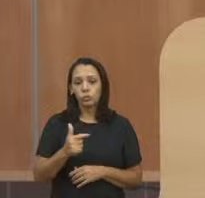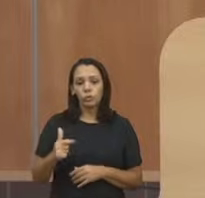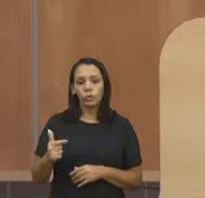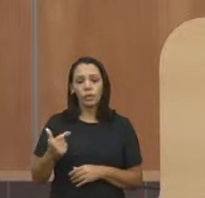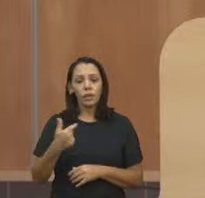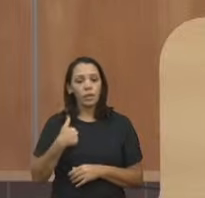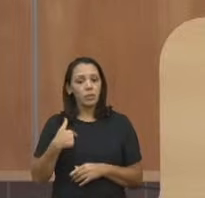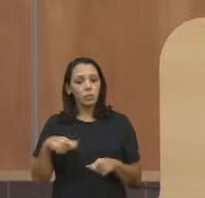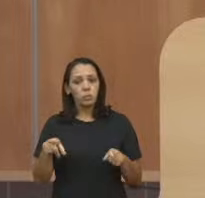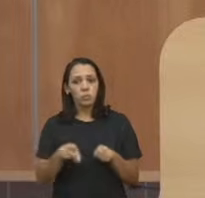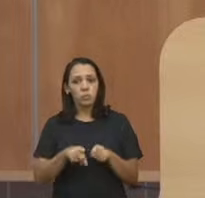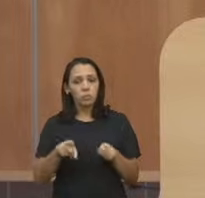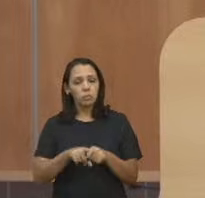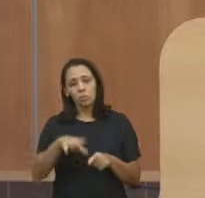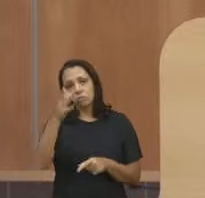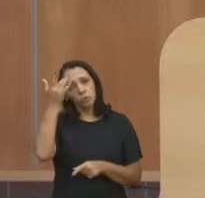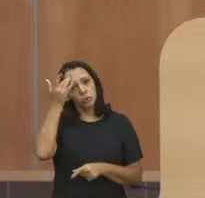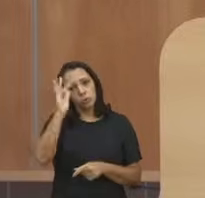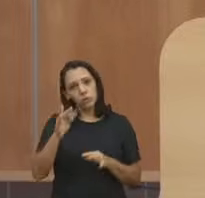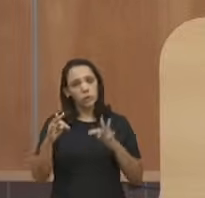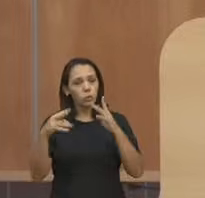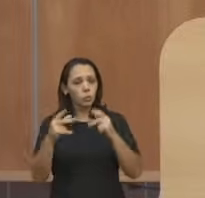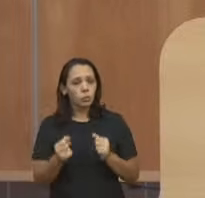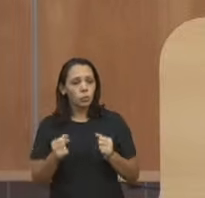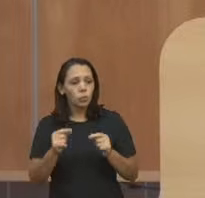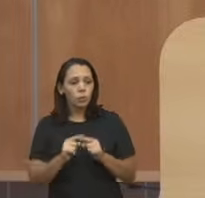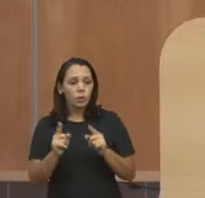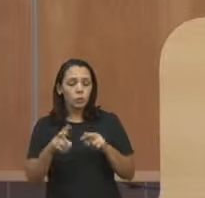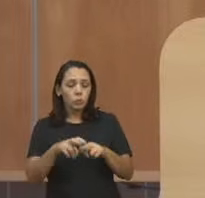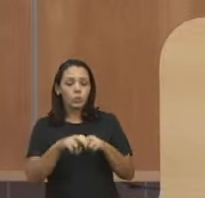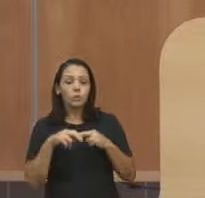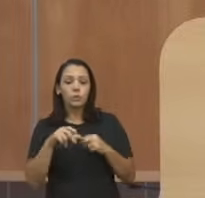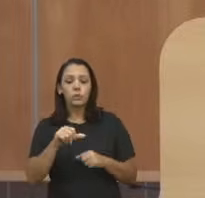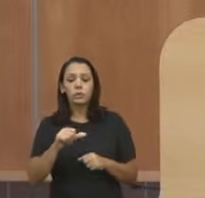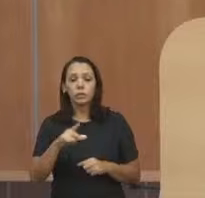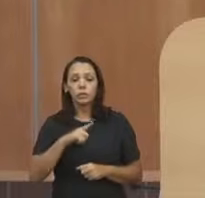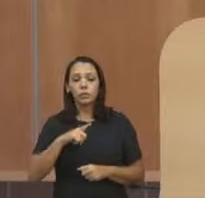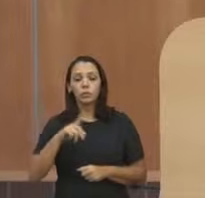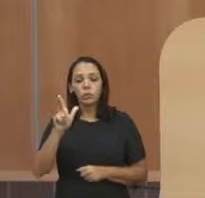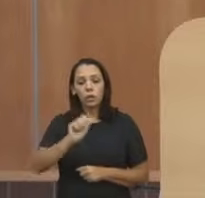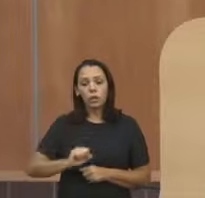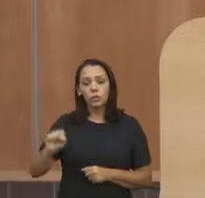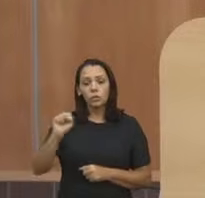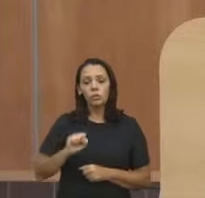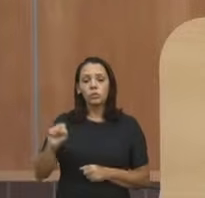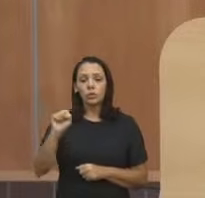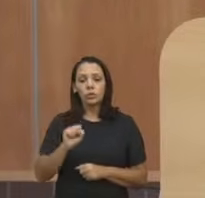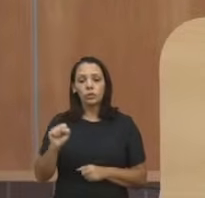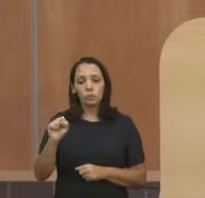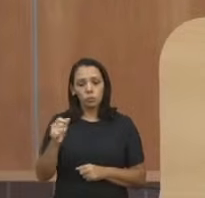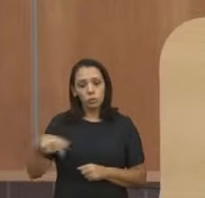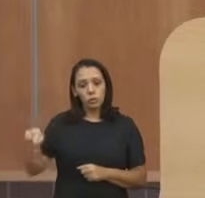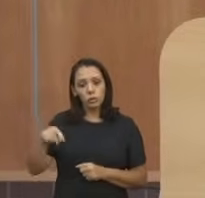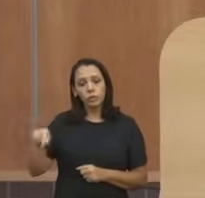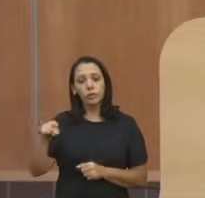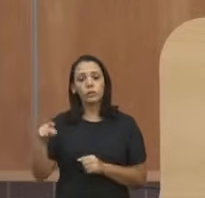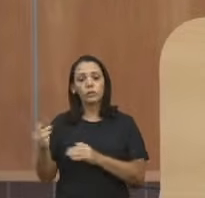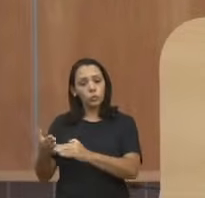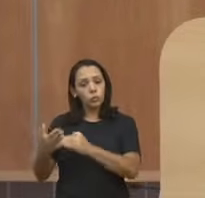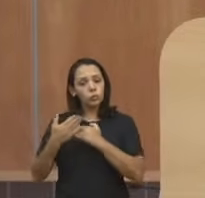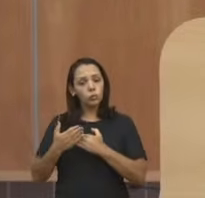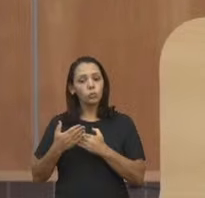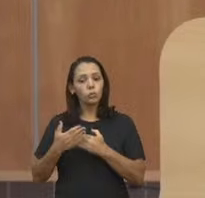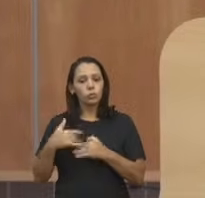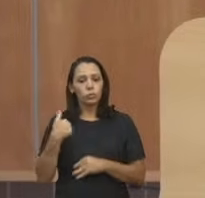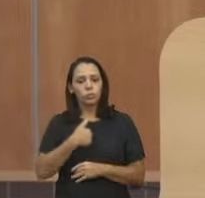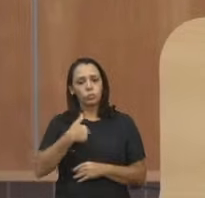exemplo, não tenho o aprofundamento necessário para isso. Mas é para isso que nós temos assessoria, para que a assessoria nos ajude, contribua e a gente